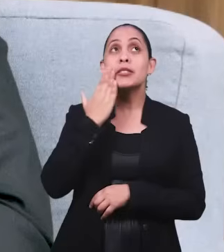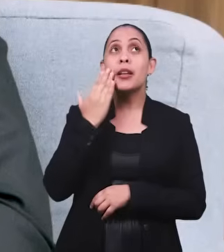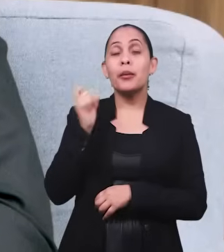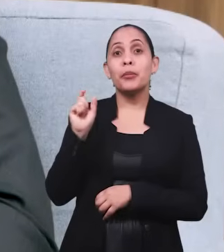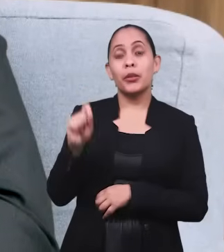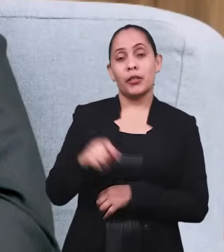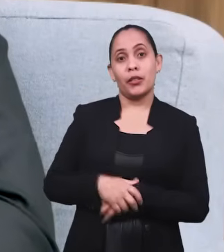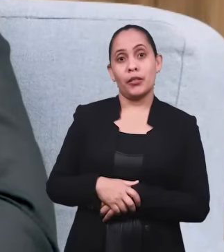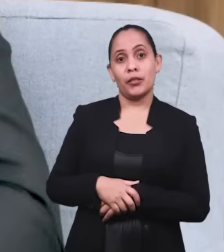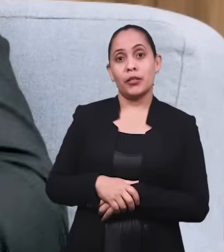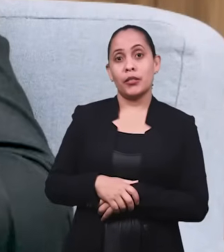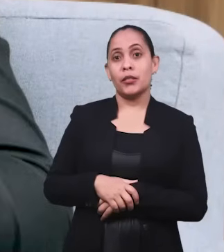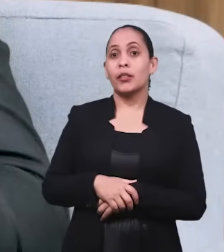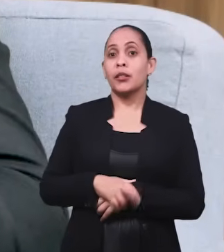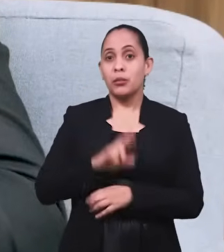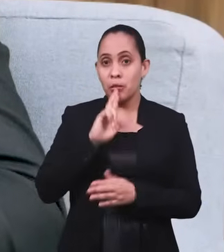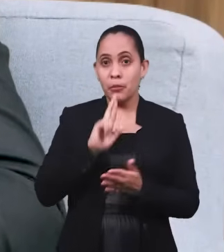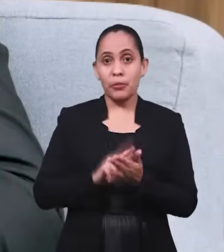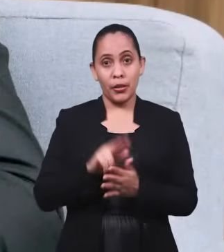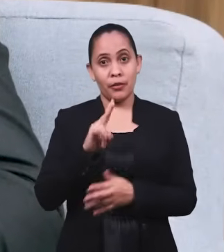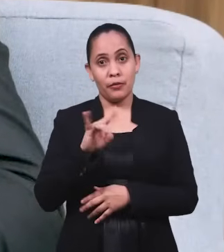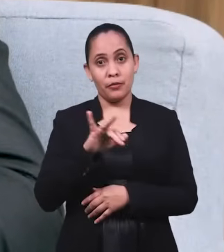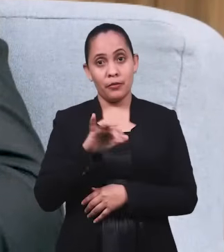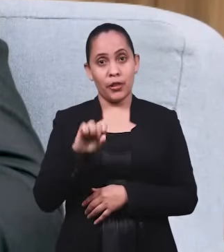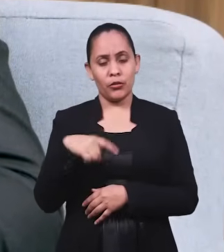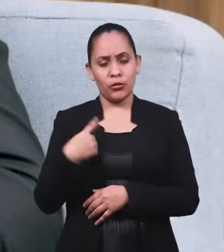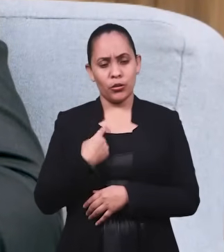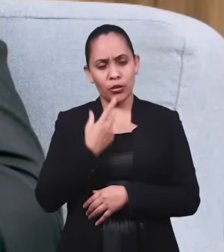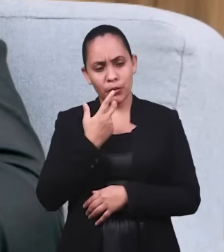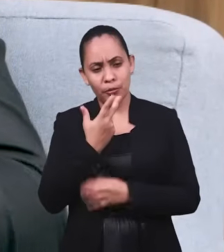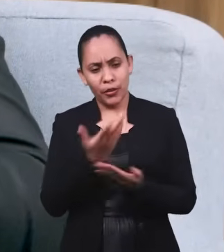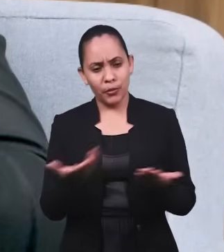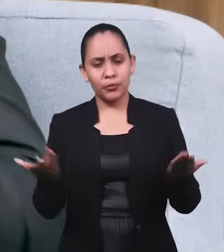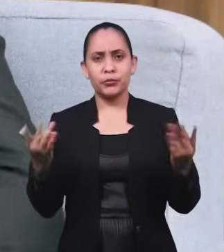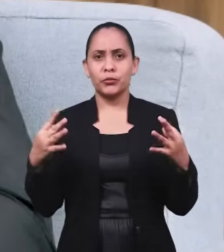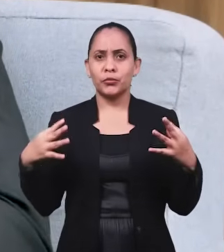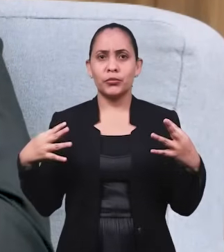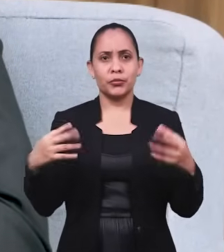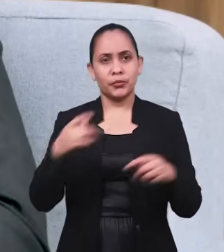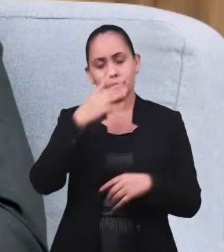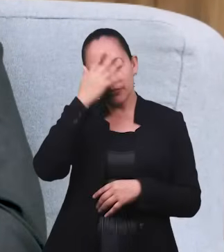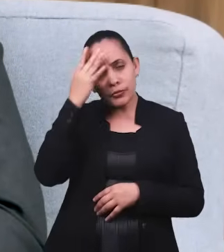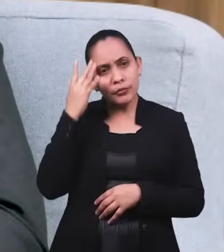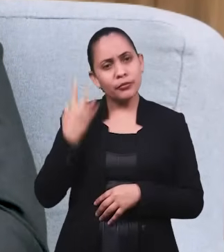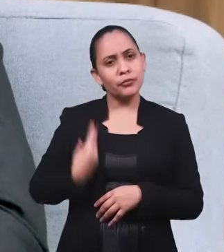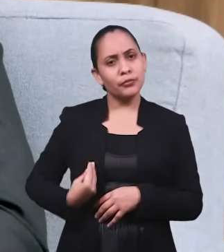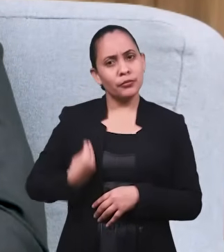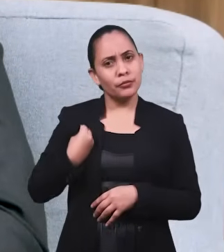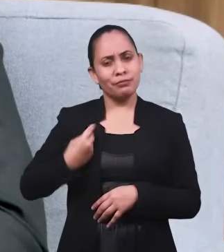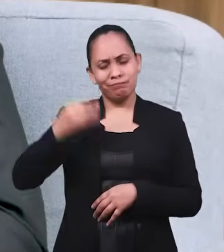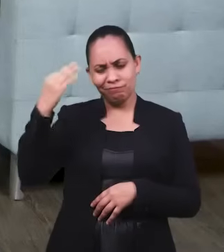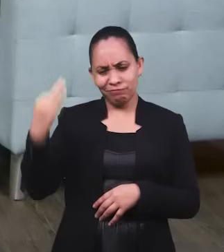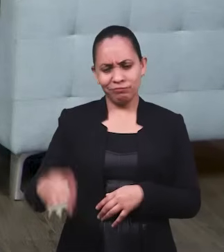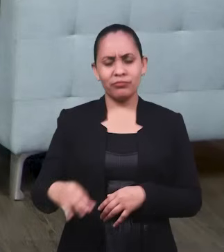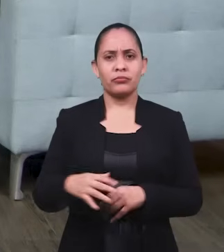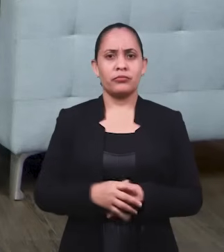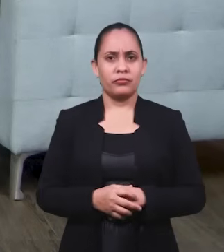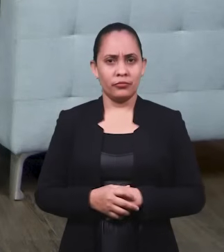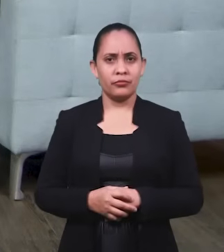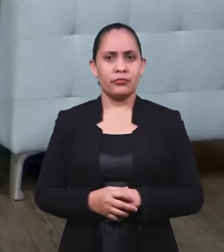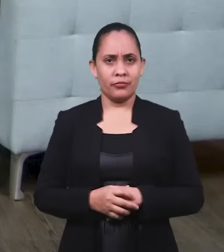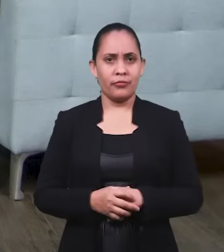vai cumprir. Nós estamos falando para tantos irmãos aqui, pastor Roniel, talvez que estejam vivendo exatamente isso, né?